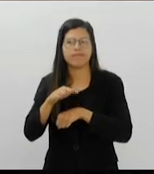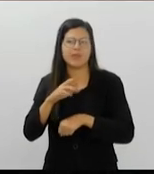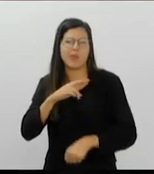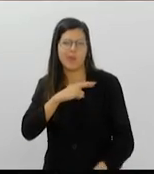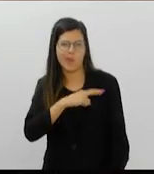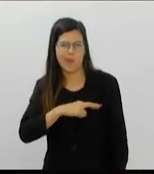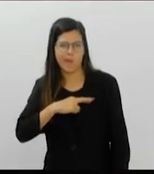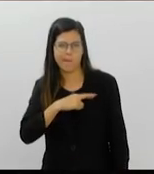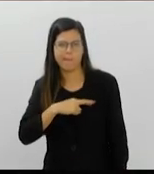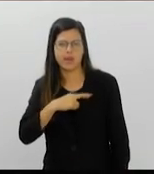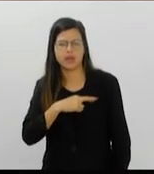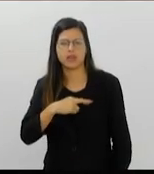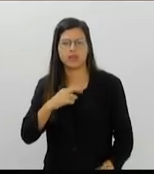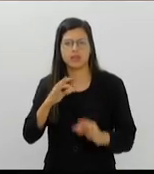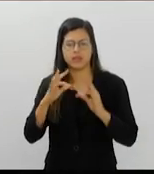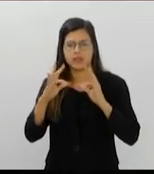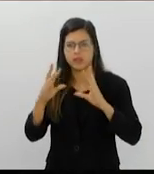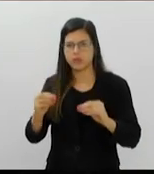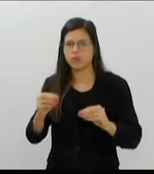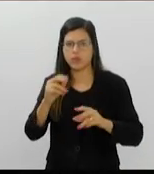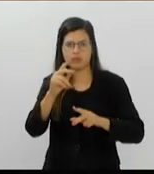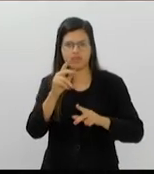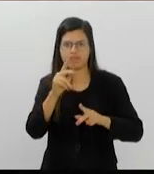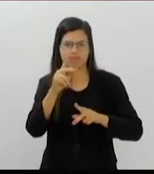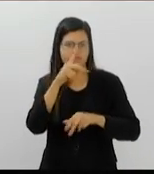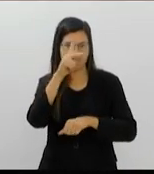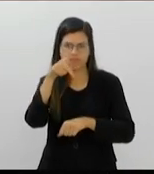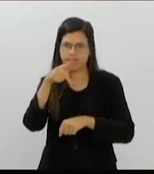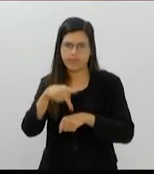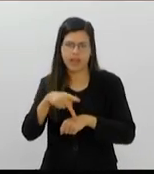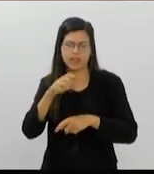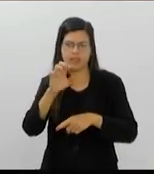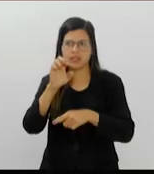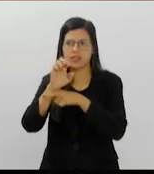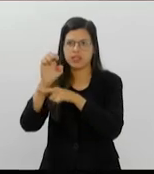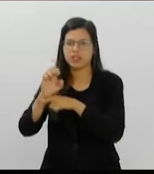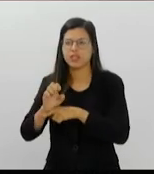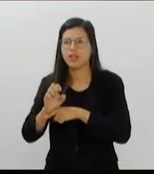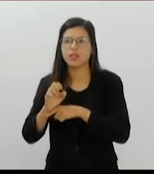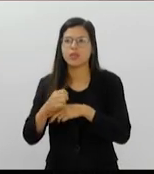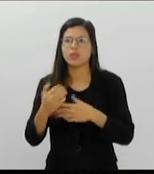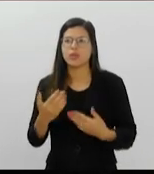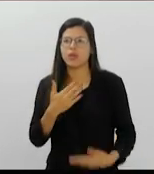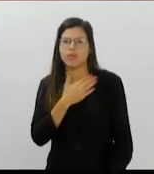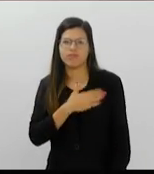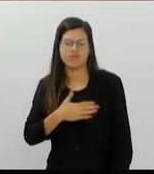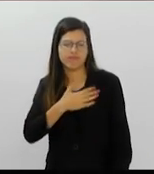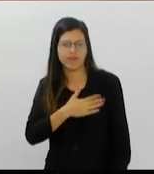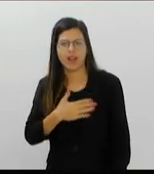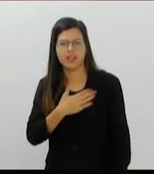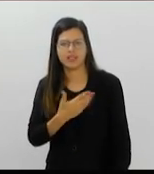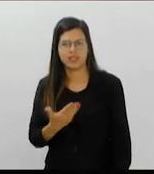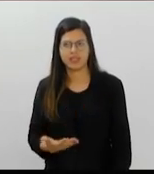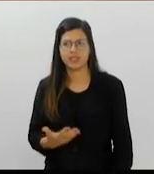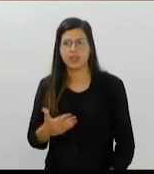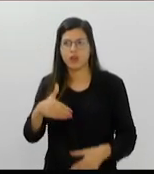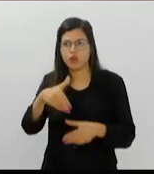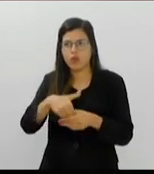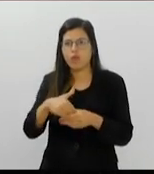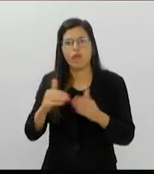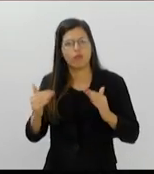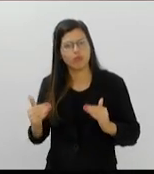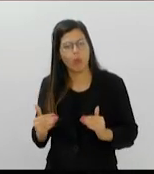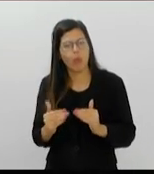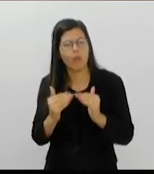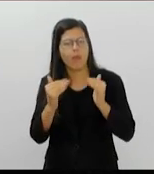romantismo para todos do nosso país, do nosso Estado. Então, presidente, é com um prazer imenso, satisfação, que eu voto